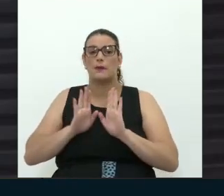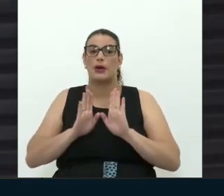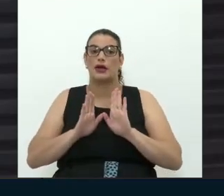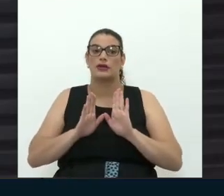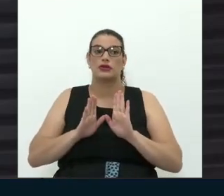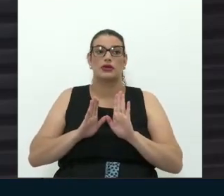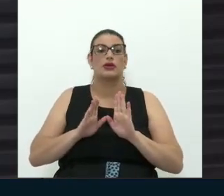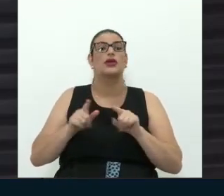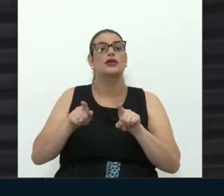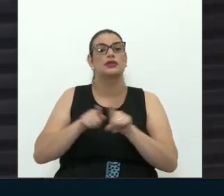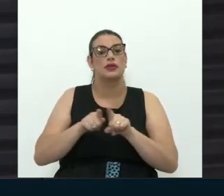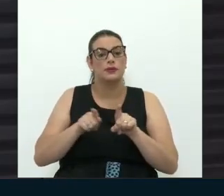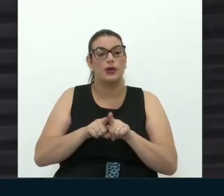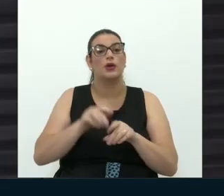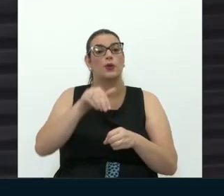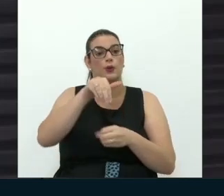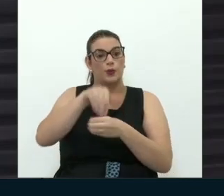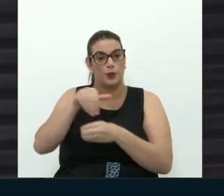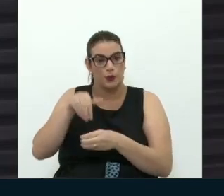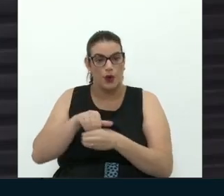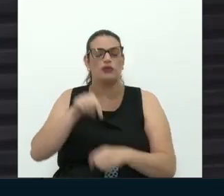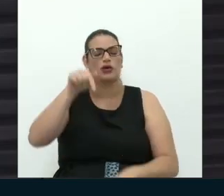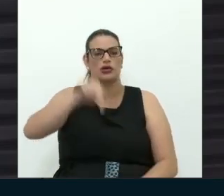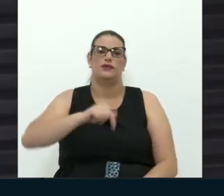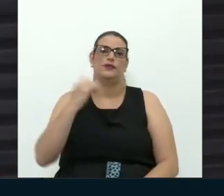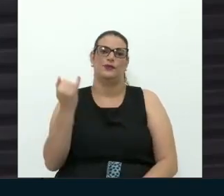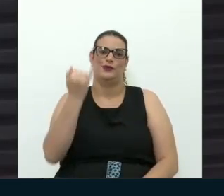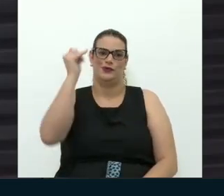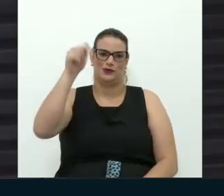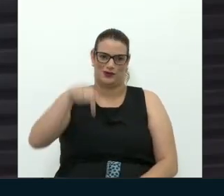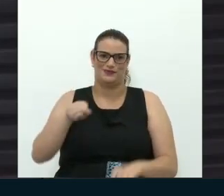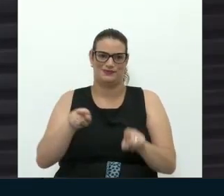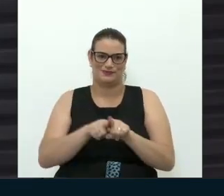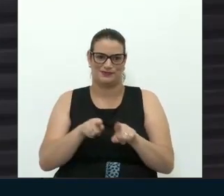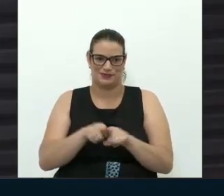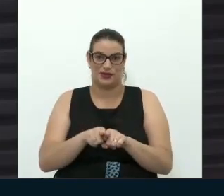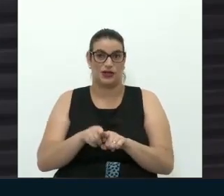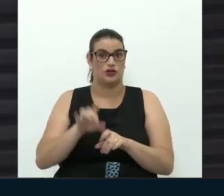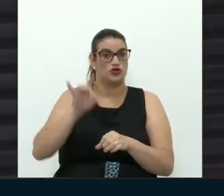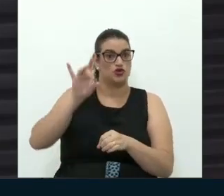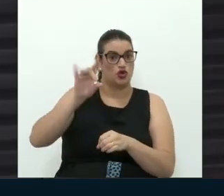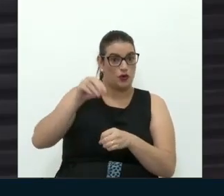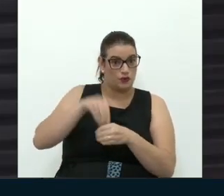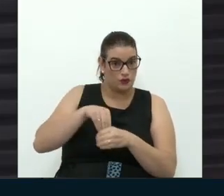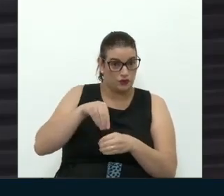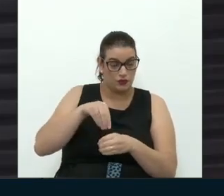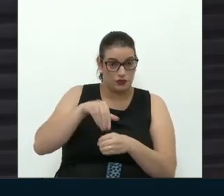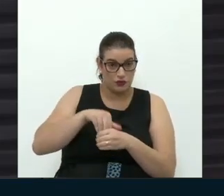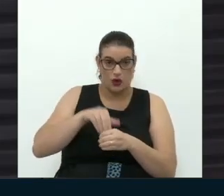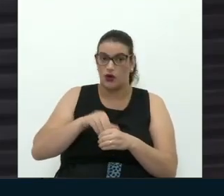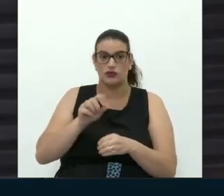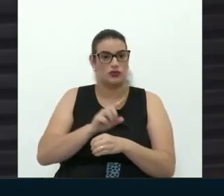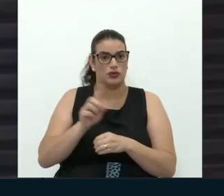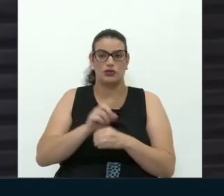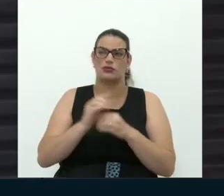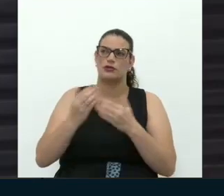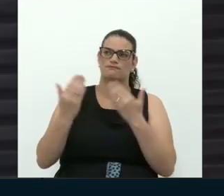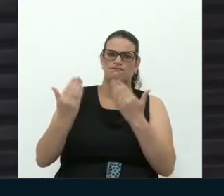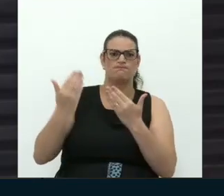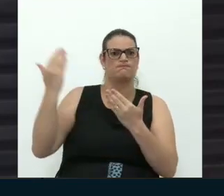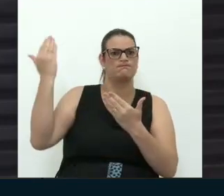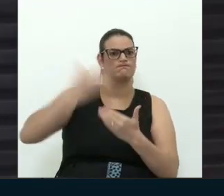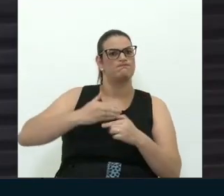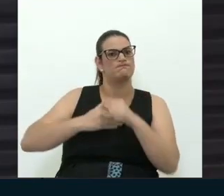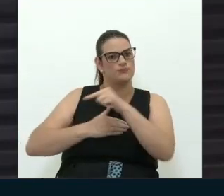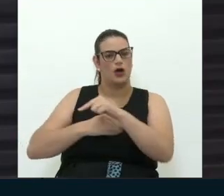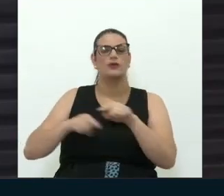outro lado o voto também conta aqui e não só o voto o convencimento e também